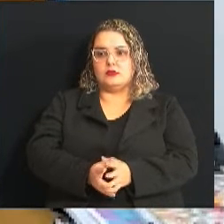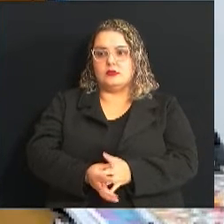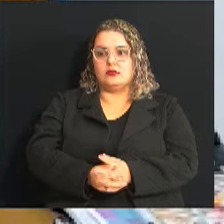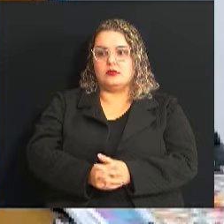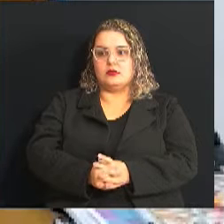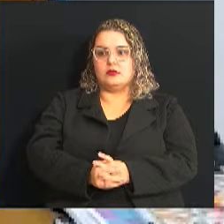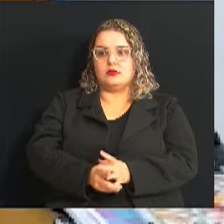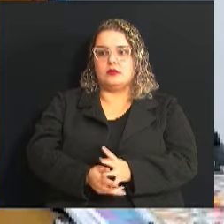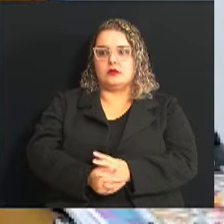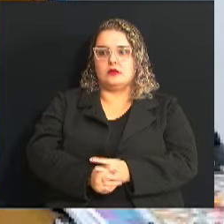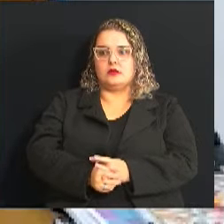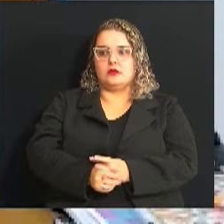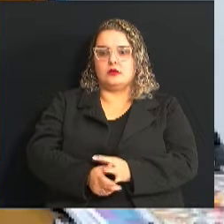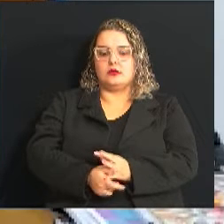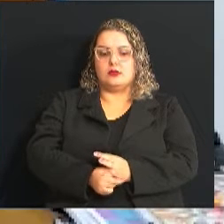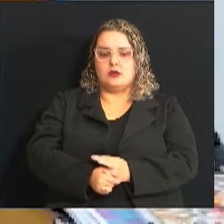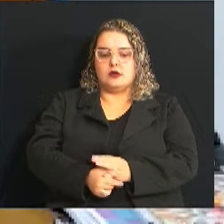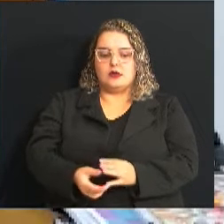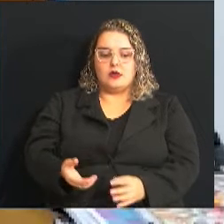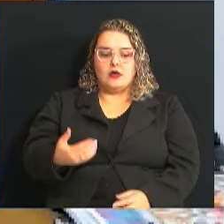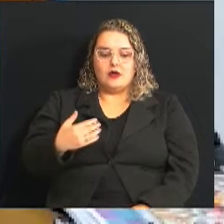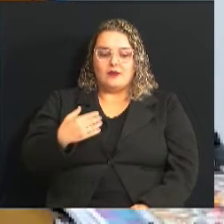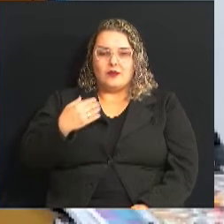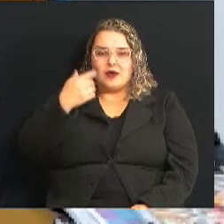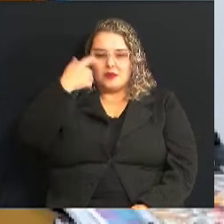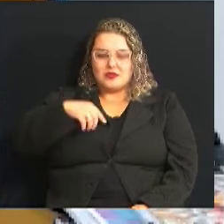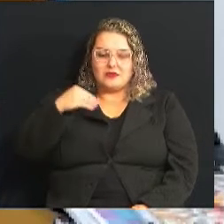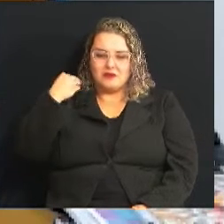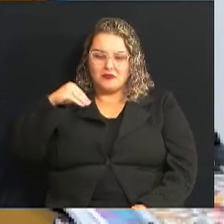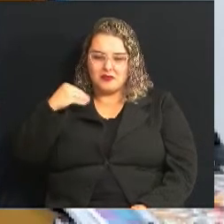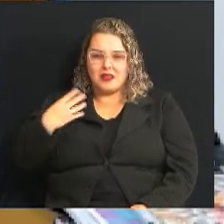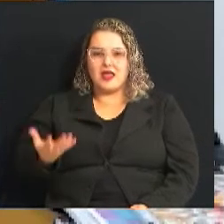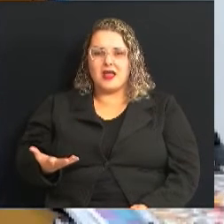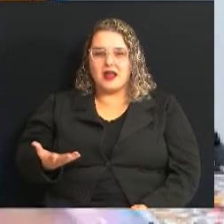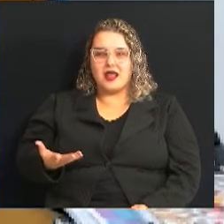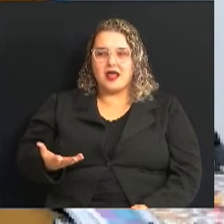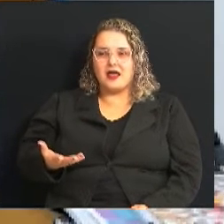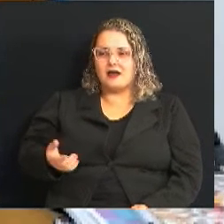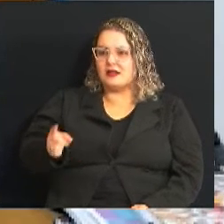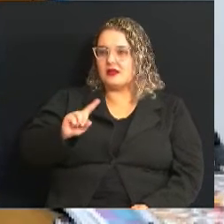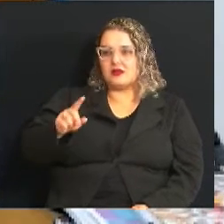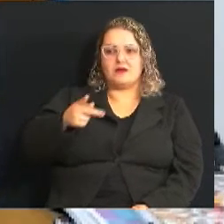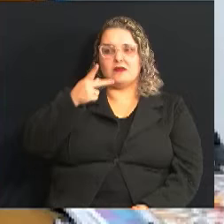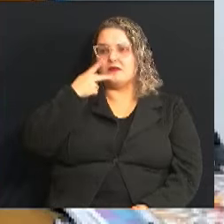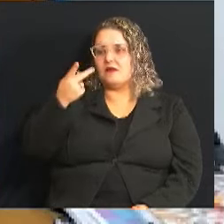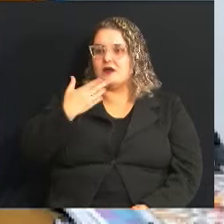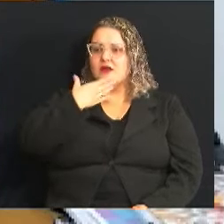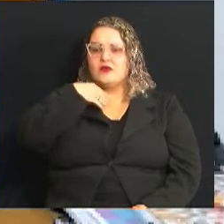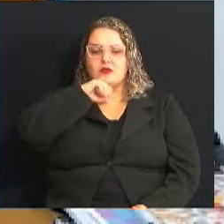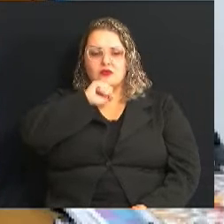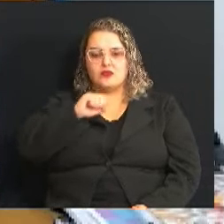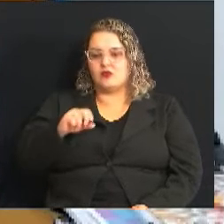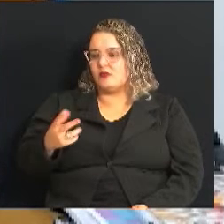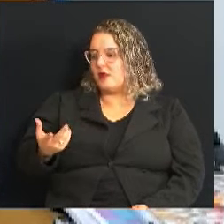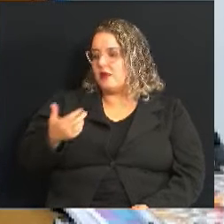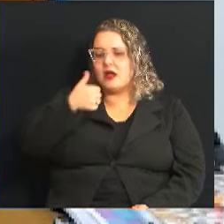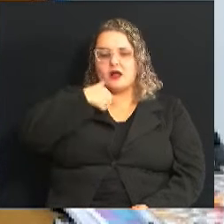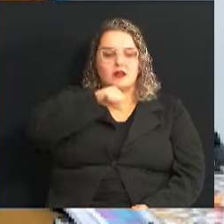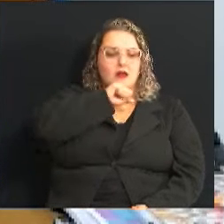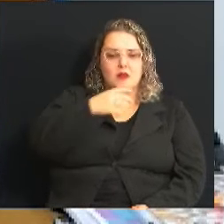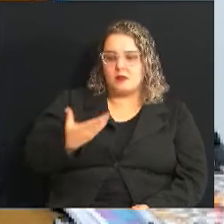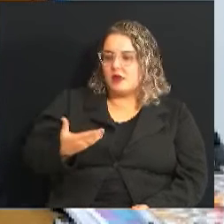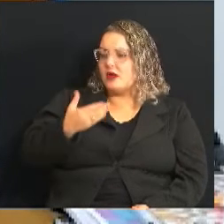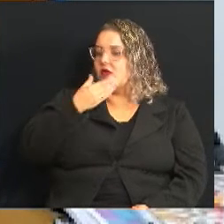e falar da pessoa que morreu. Então, a gente não vai tocar no nome da vovó, ou da mamãe, ou do papai, seja quem for a pessoa que